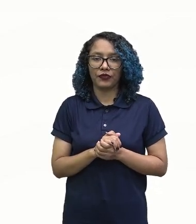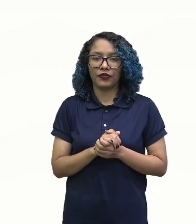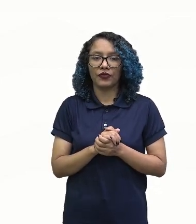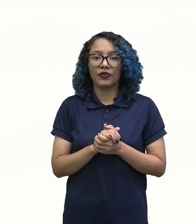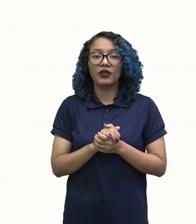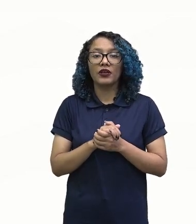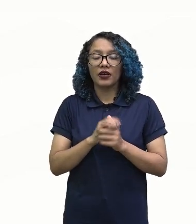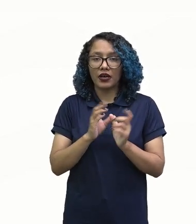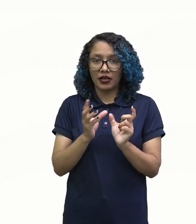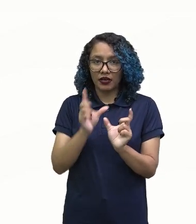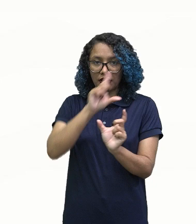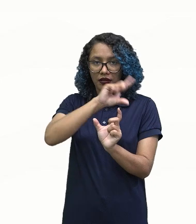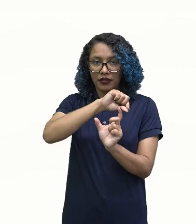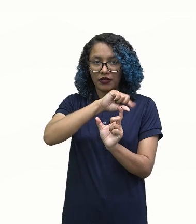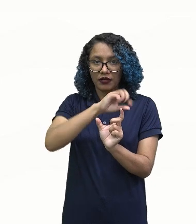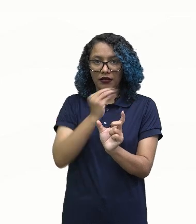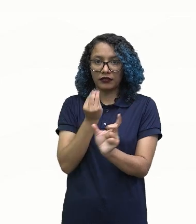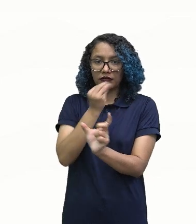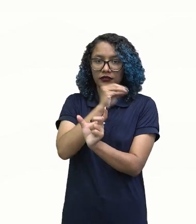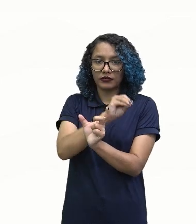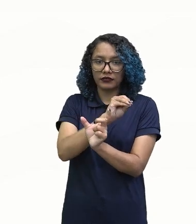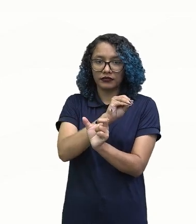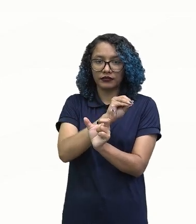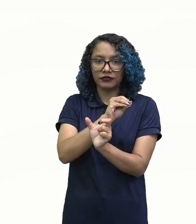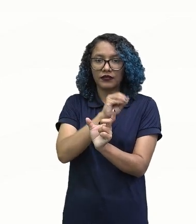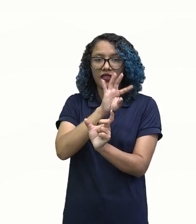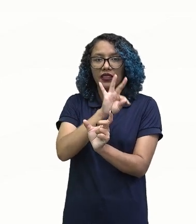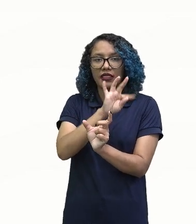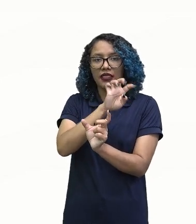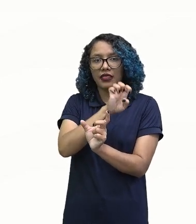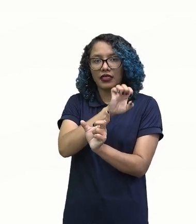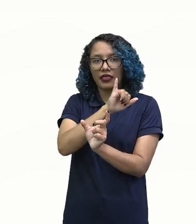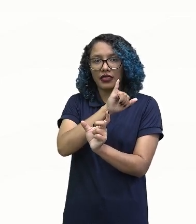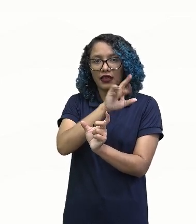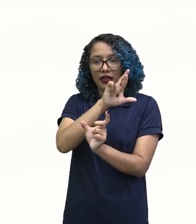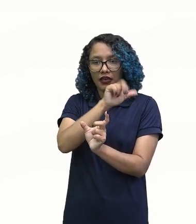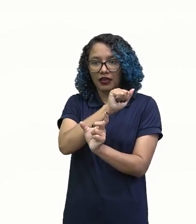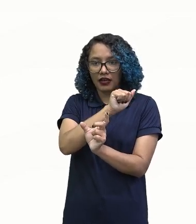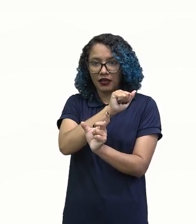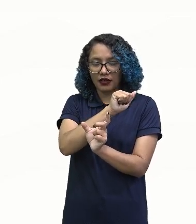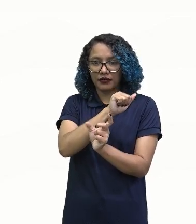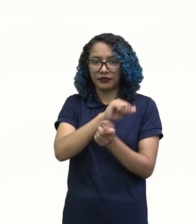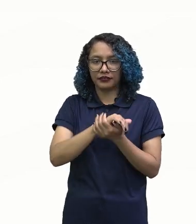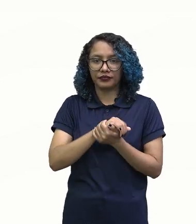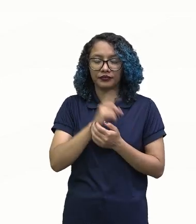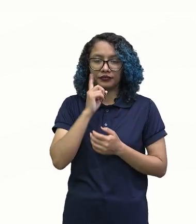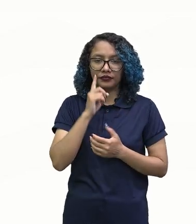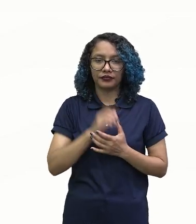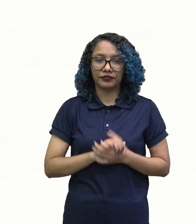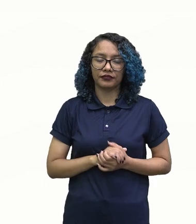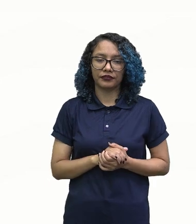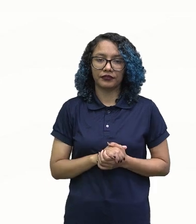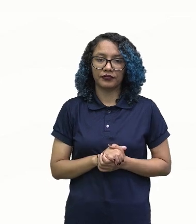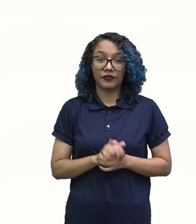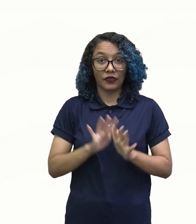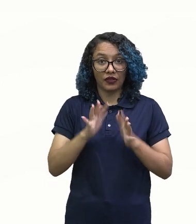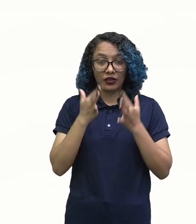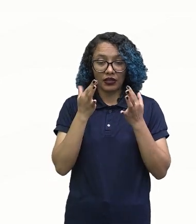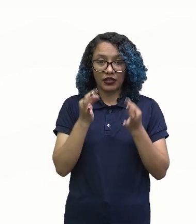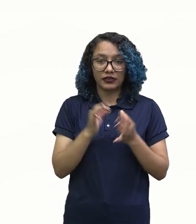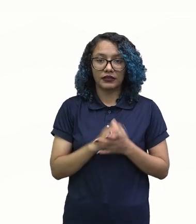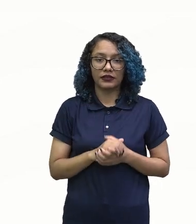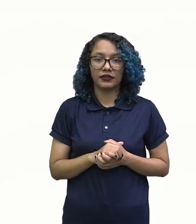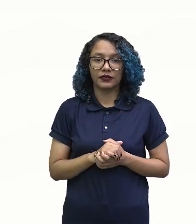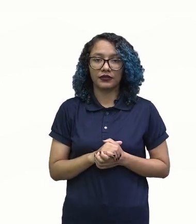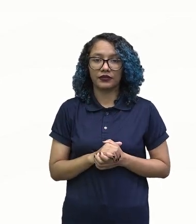o sufixo aqui, teira, que no caso aqui, observe bem isso, ó. Cafeteira.